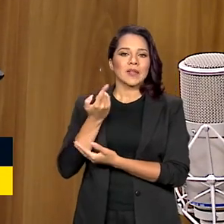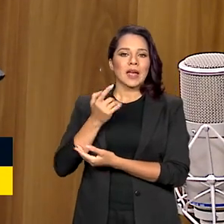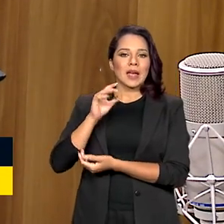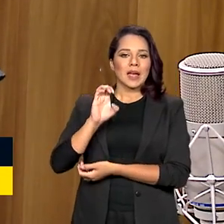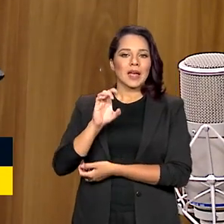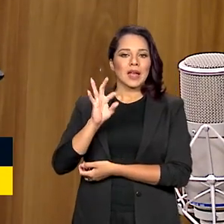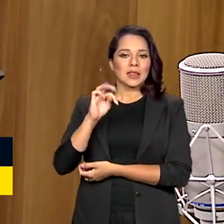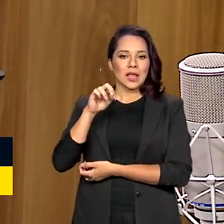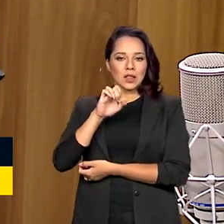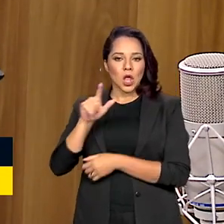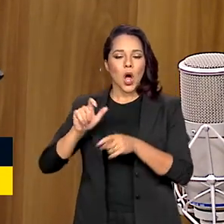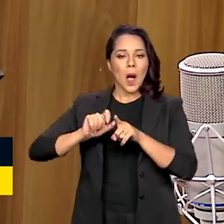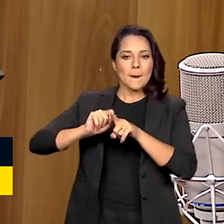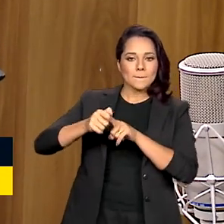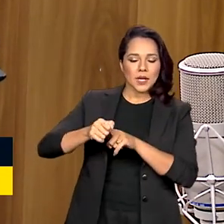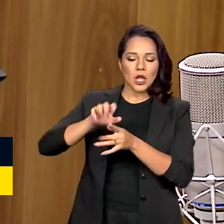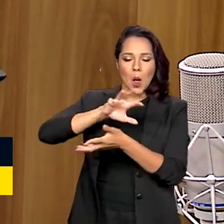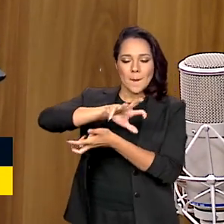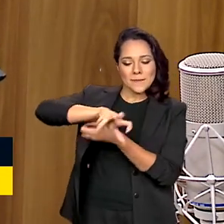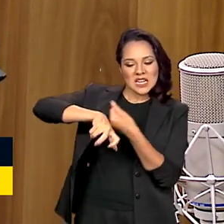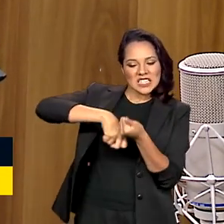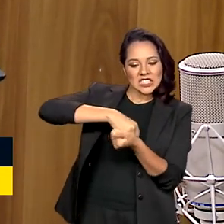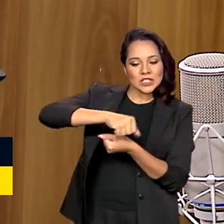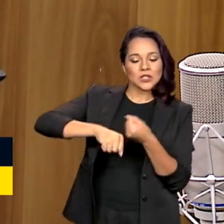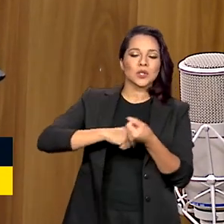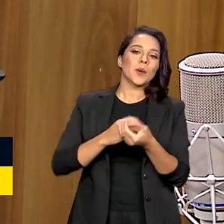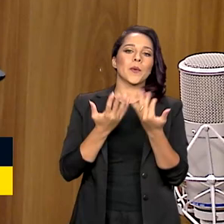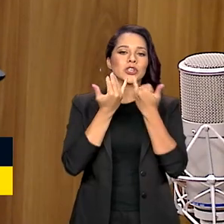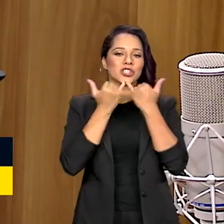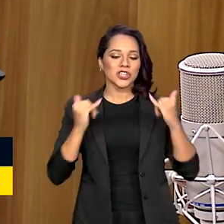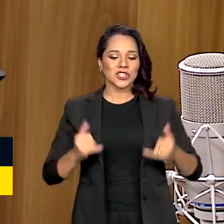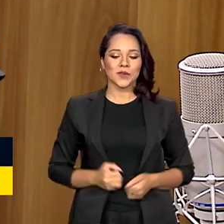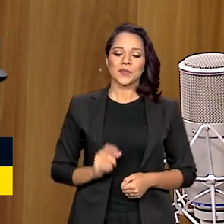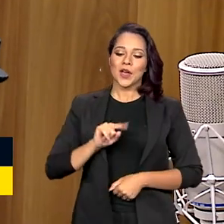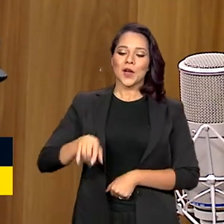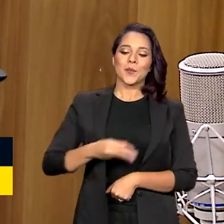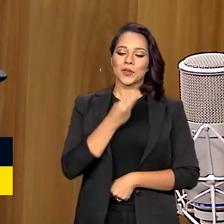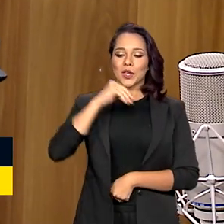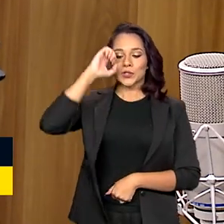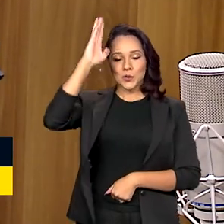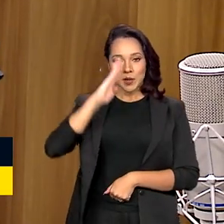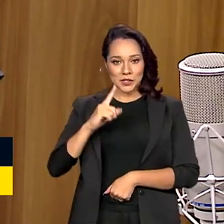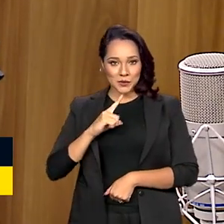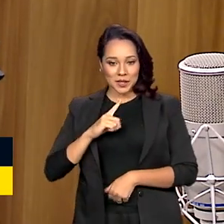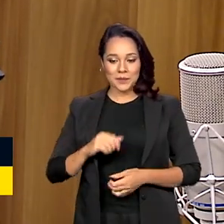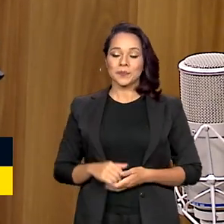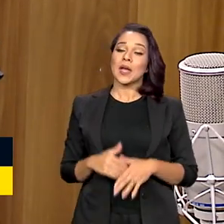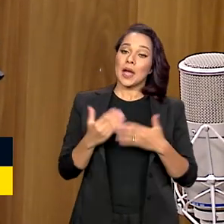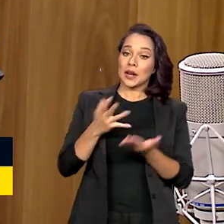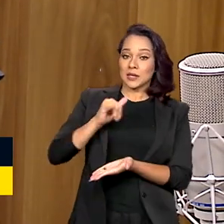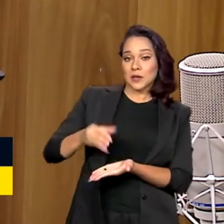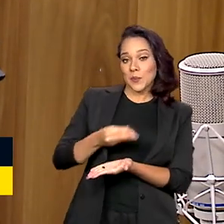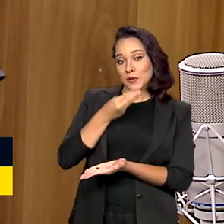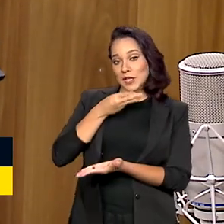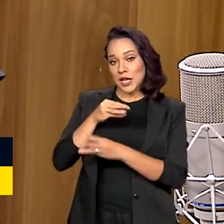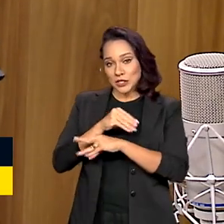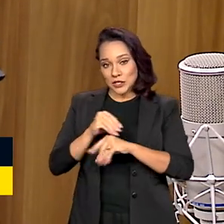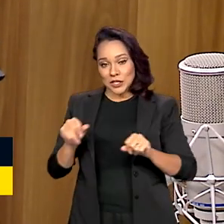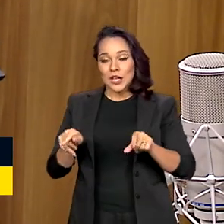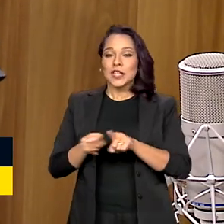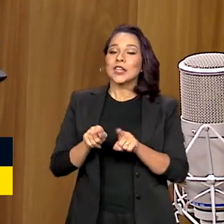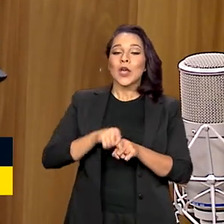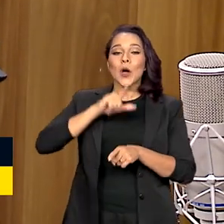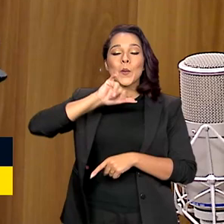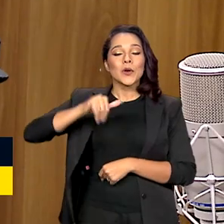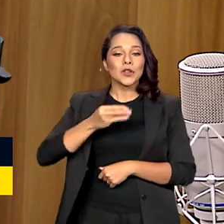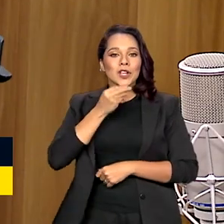etanol, milho, e transformar isso também em energia. Essa é uma oportunidade que o Brasil tem. Além dessa oportunidade em terra, nós temos uma oportunidade no